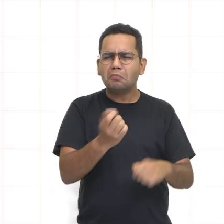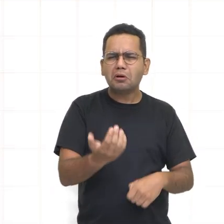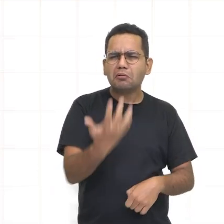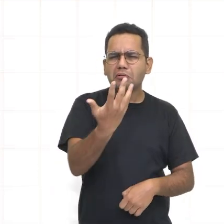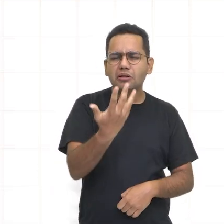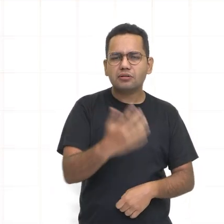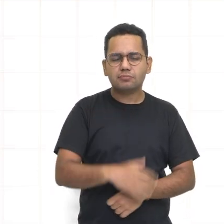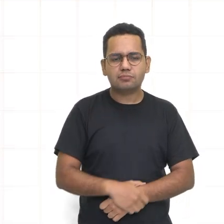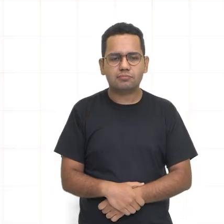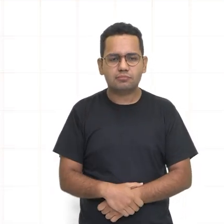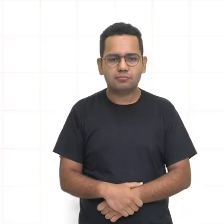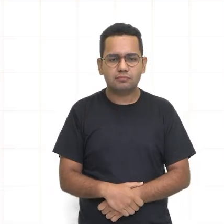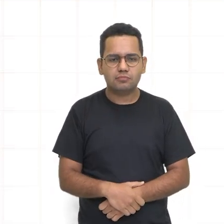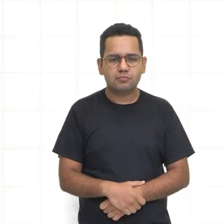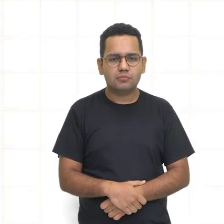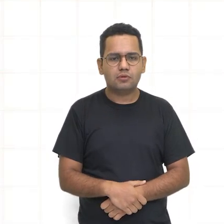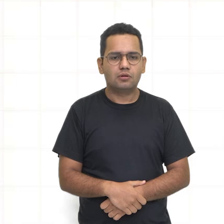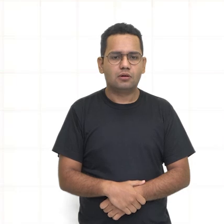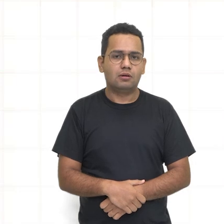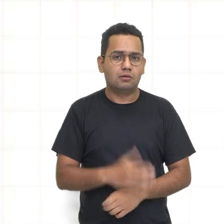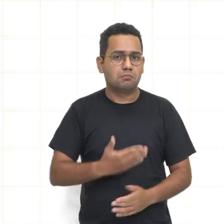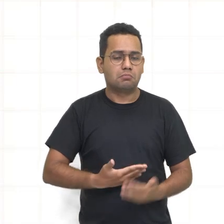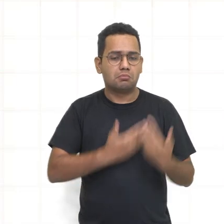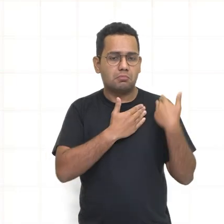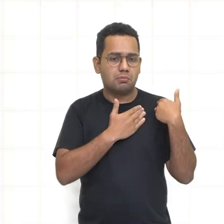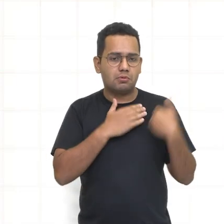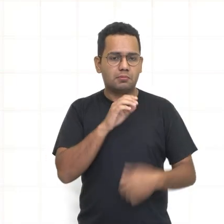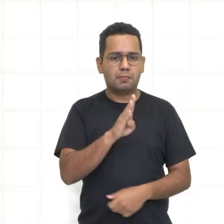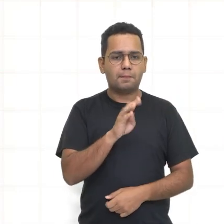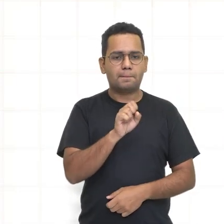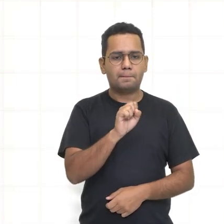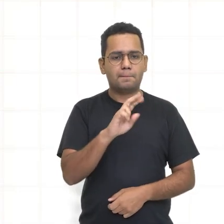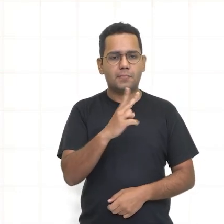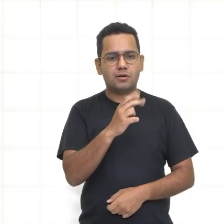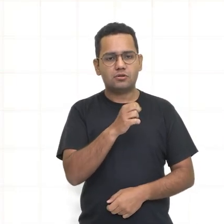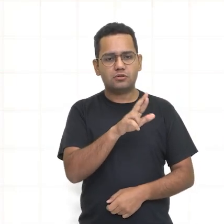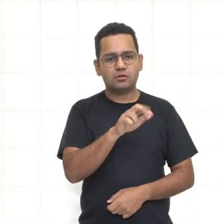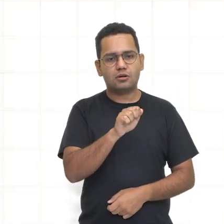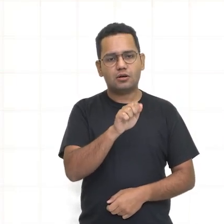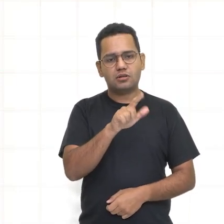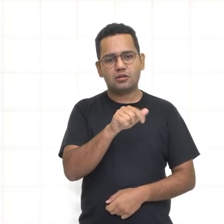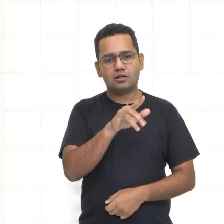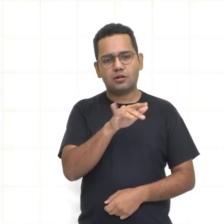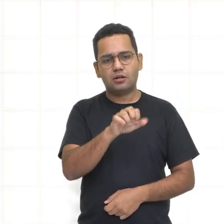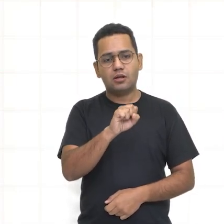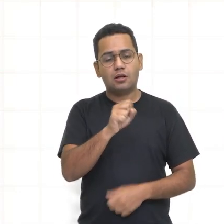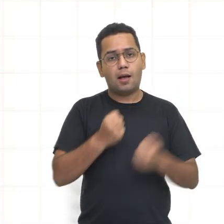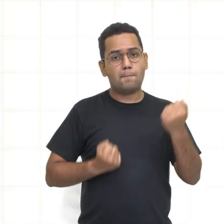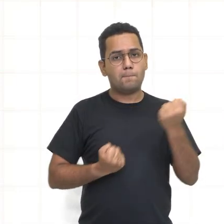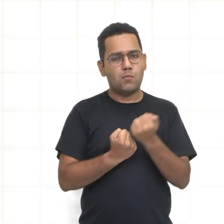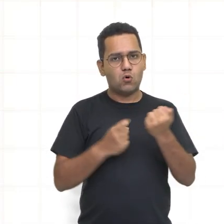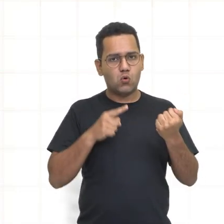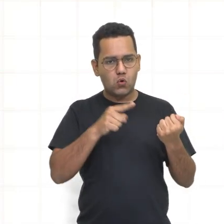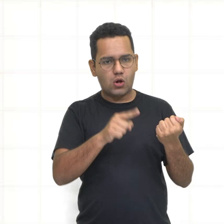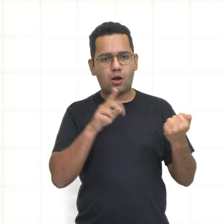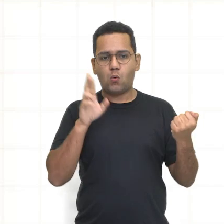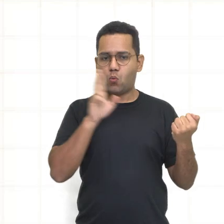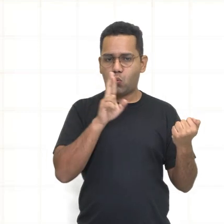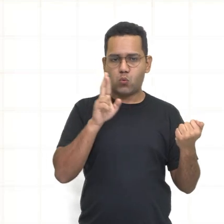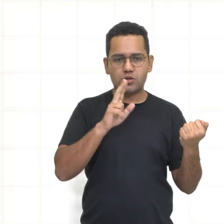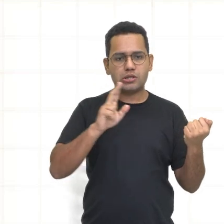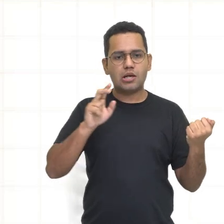estava organizado? Liderado por Bashar al-Assad, apoiado por Rússia, Irã e